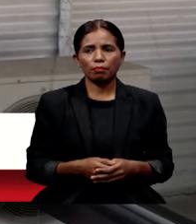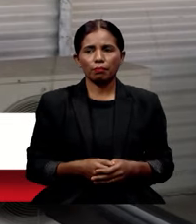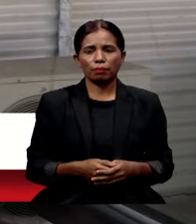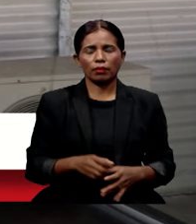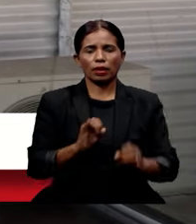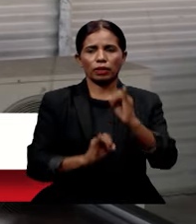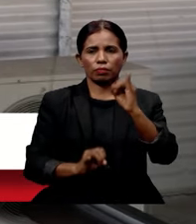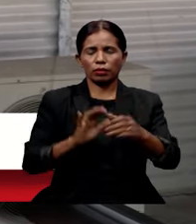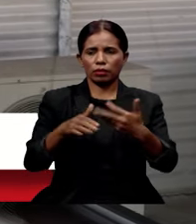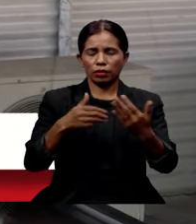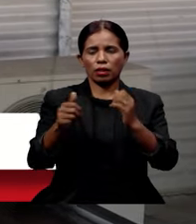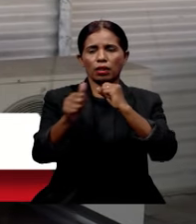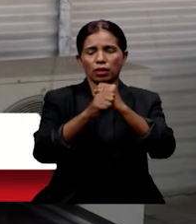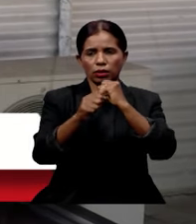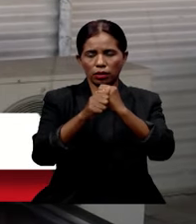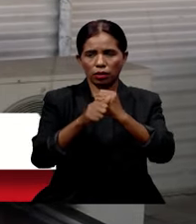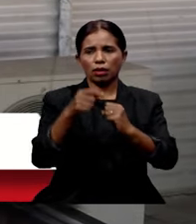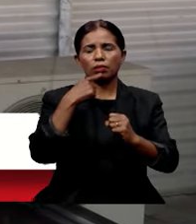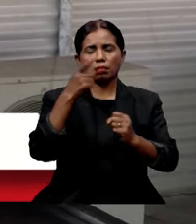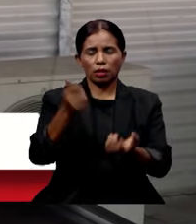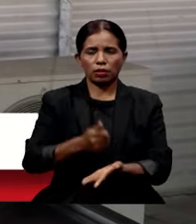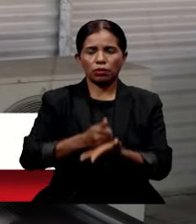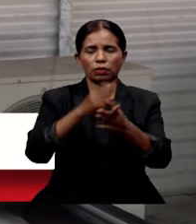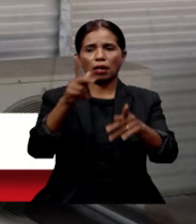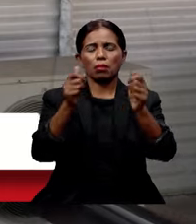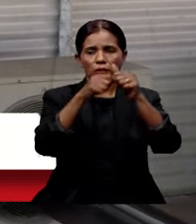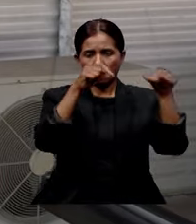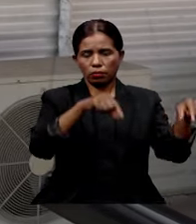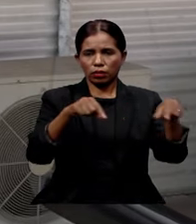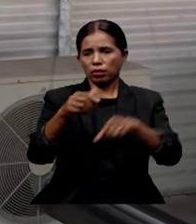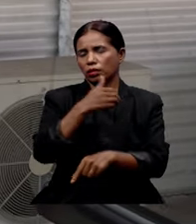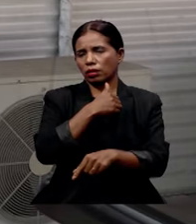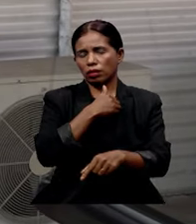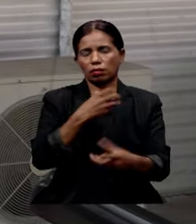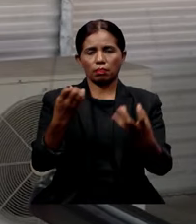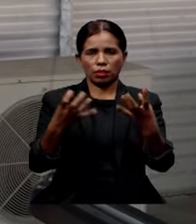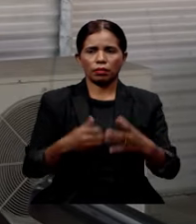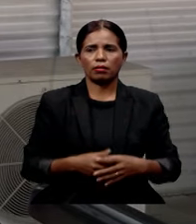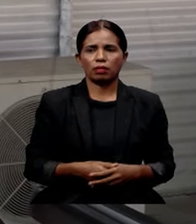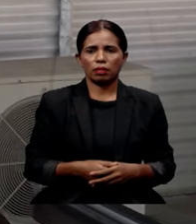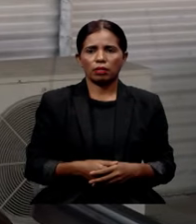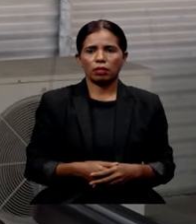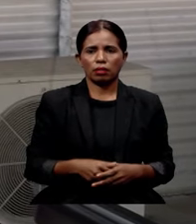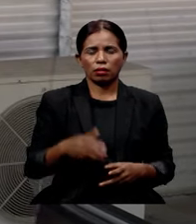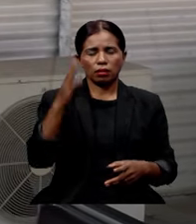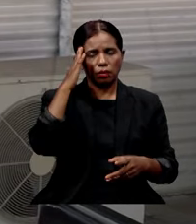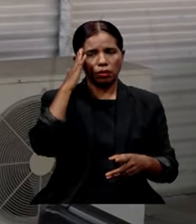indivíduo sira. Ni ação unido atu hatan ba tulun ba ema ho deficiência ne, se dá o máximo. E refleta a